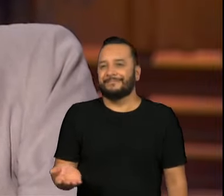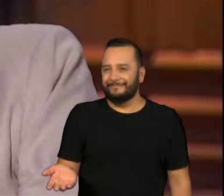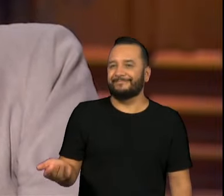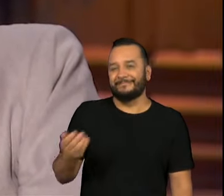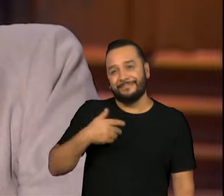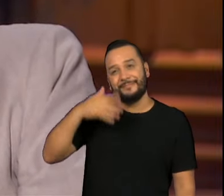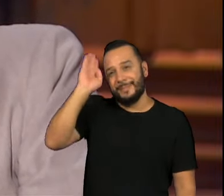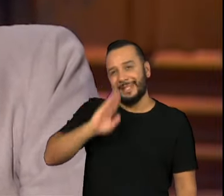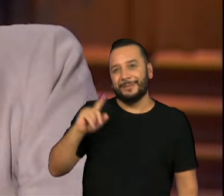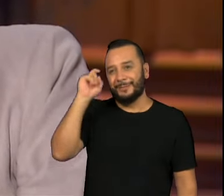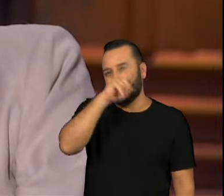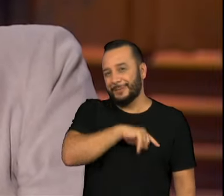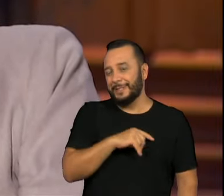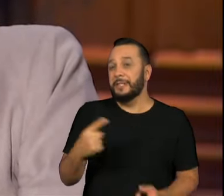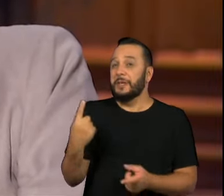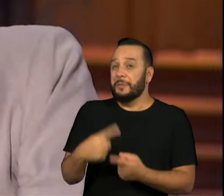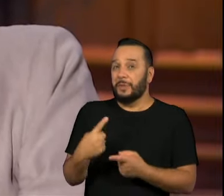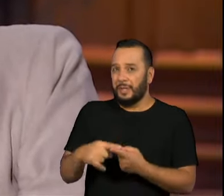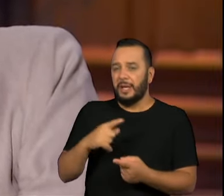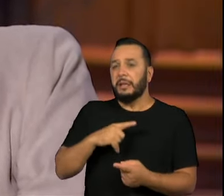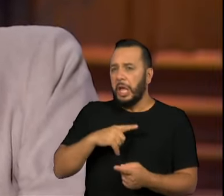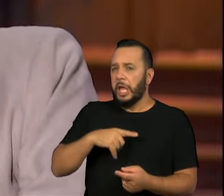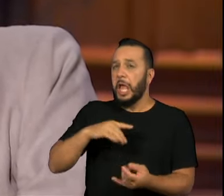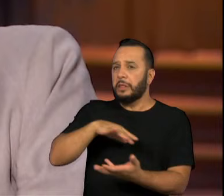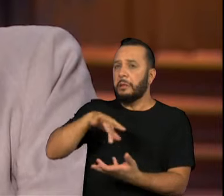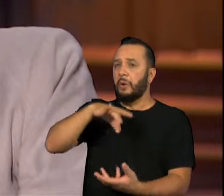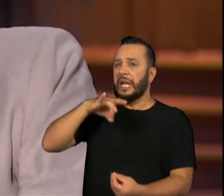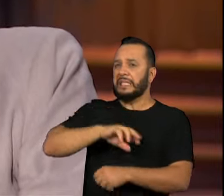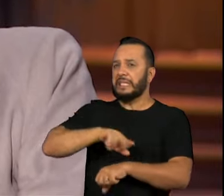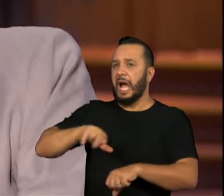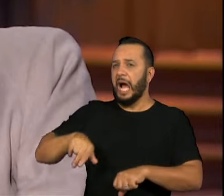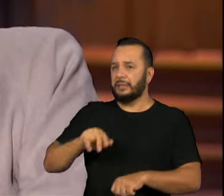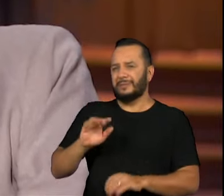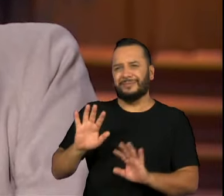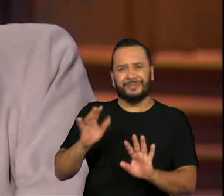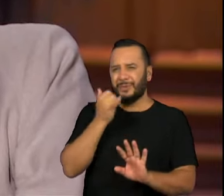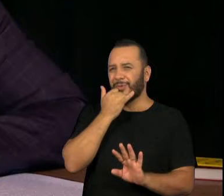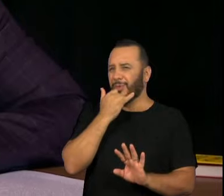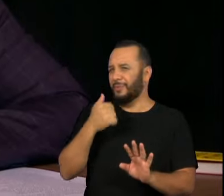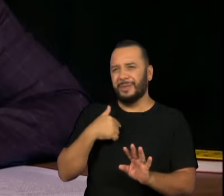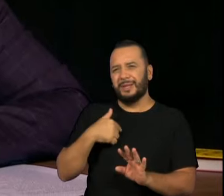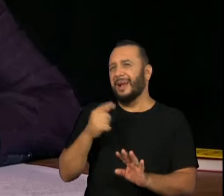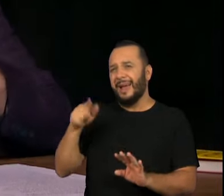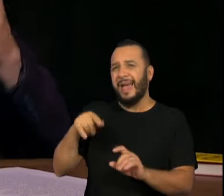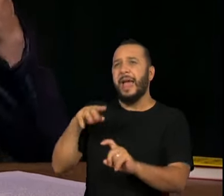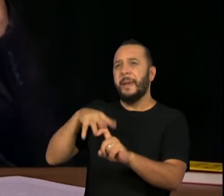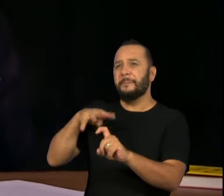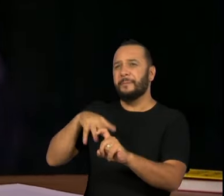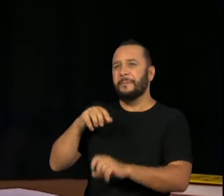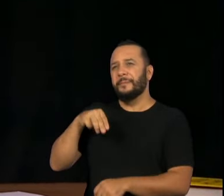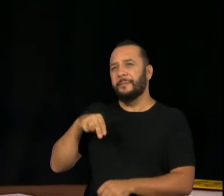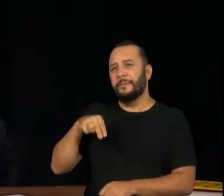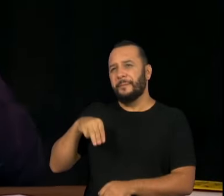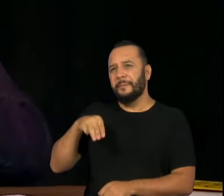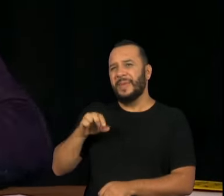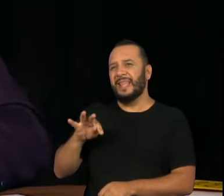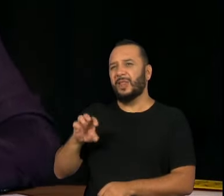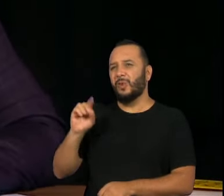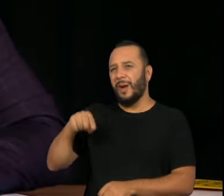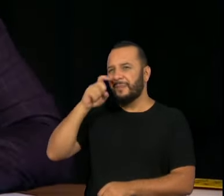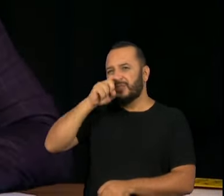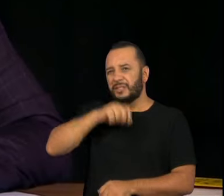racial dificultou muito entendimento das pessoas sobre racismo no Brasil contra esse mito aí o que que esse mito que ainda